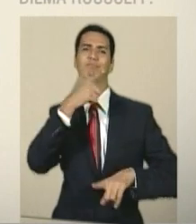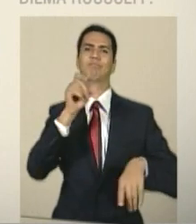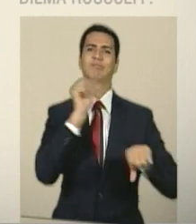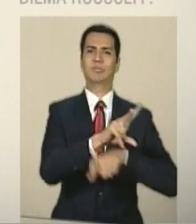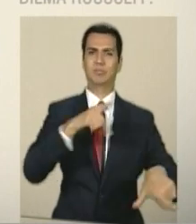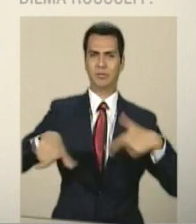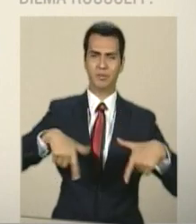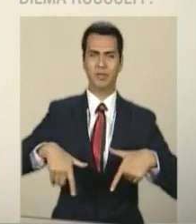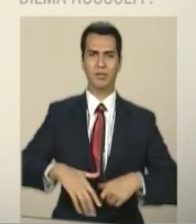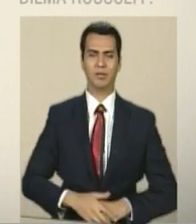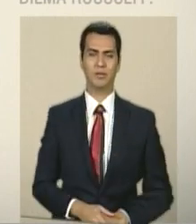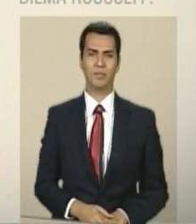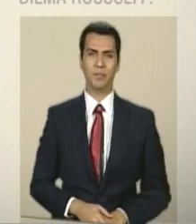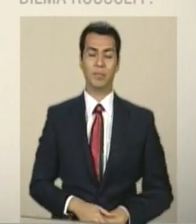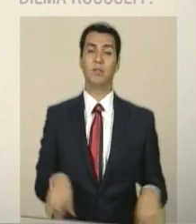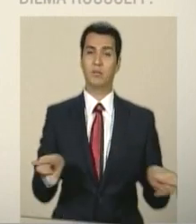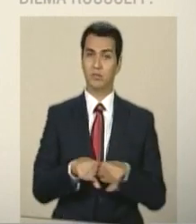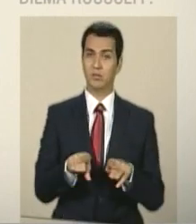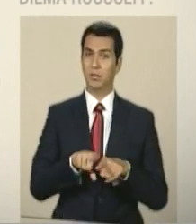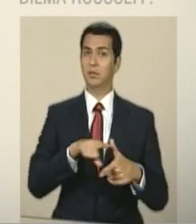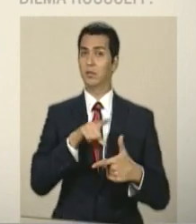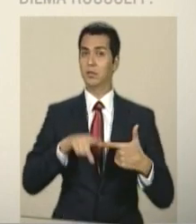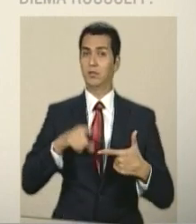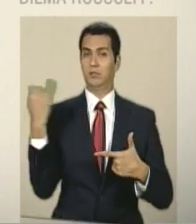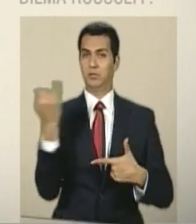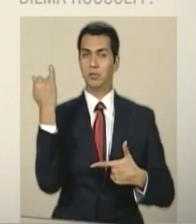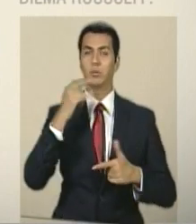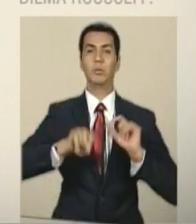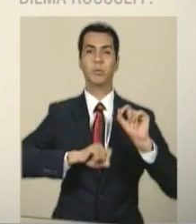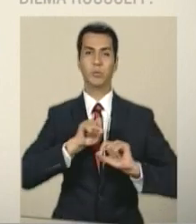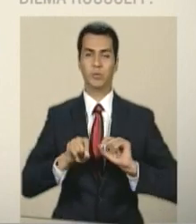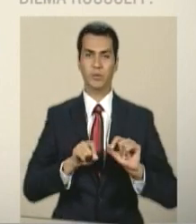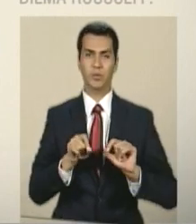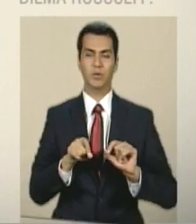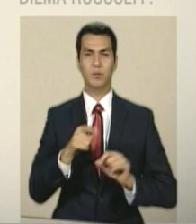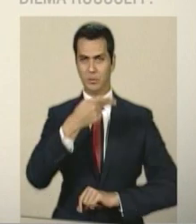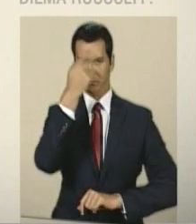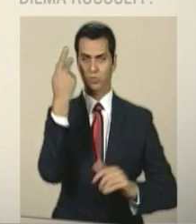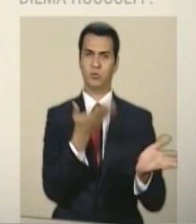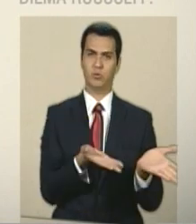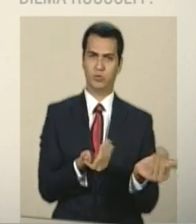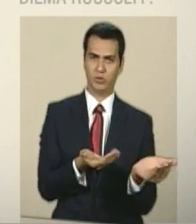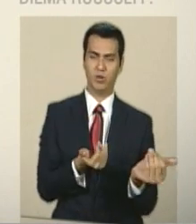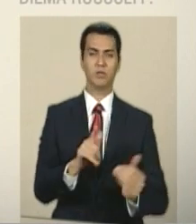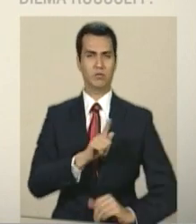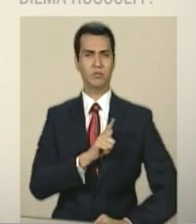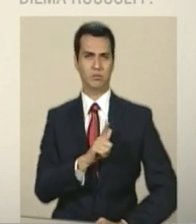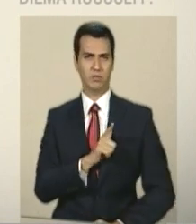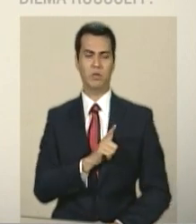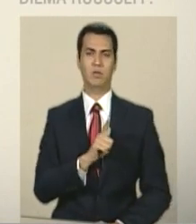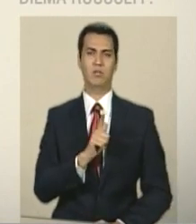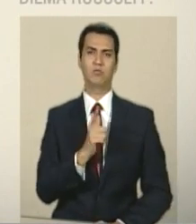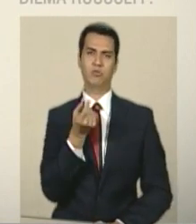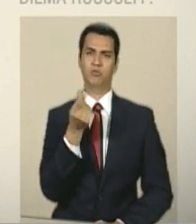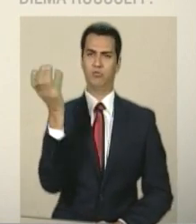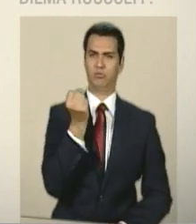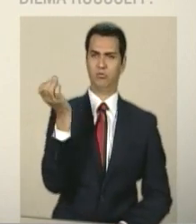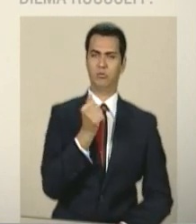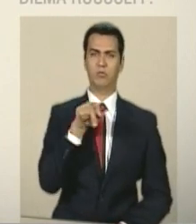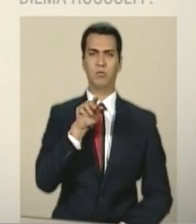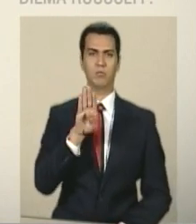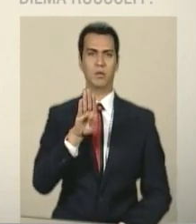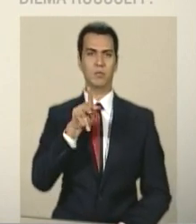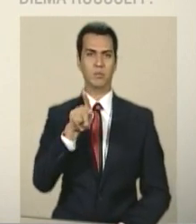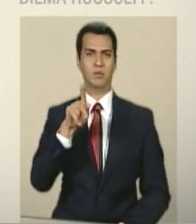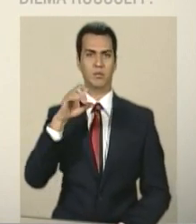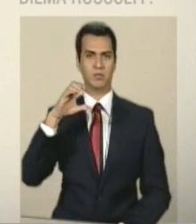trabalho outra coisa importante nesse plano é que o que os jovens que recebem o benefício da prestação continuada o